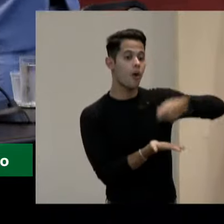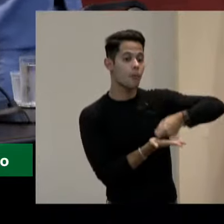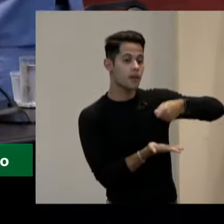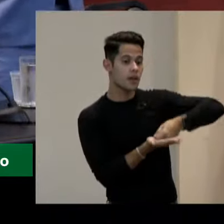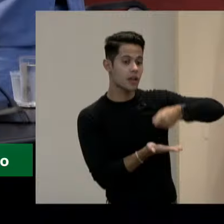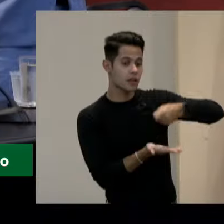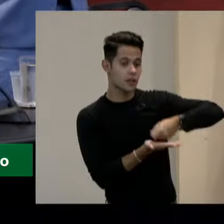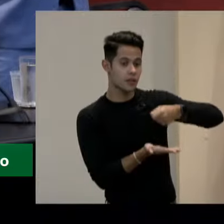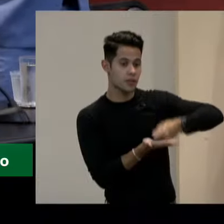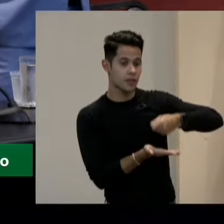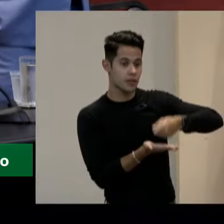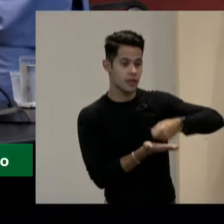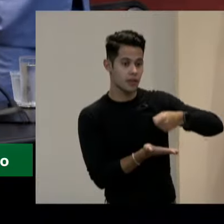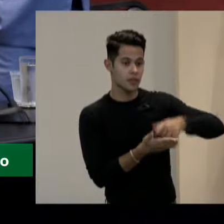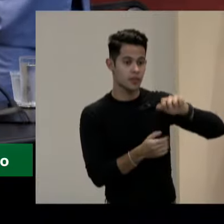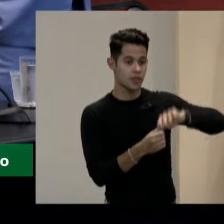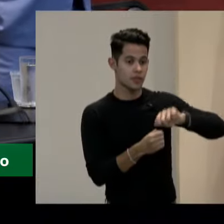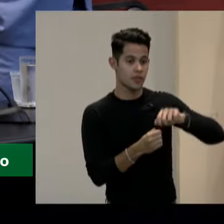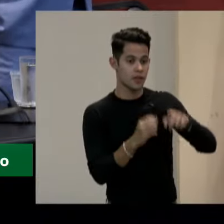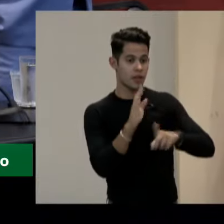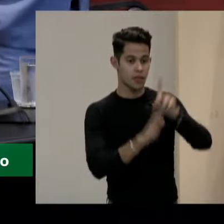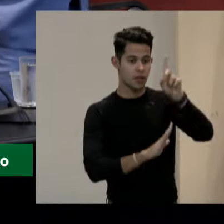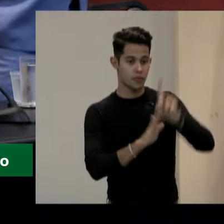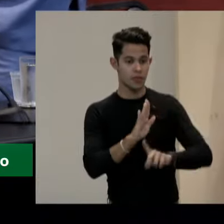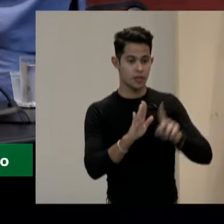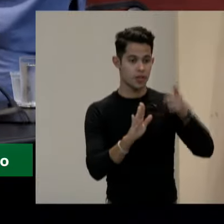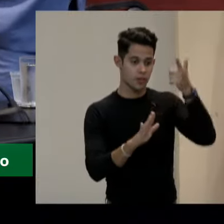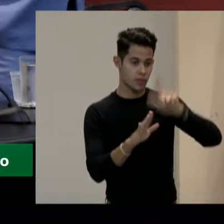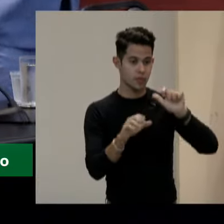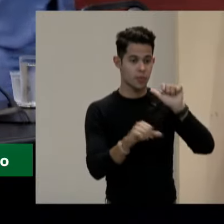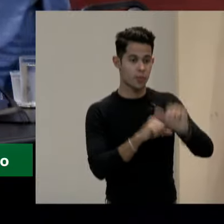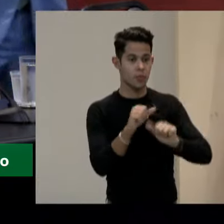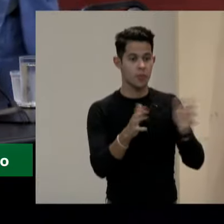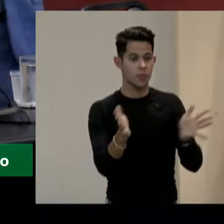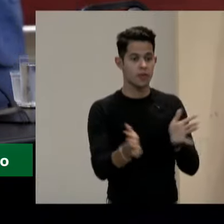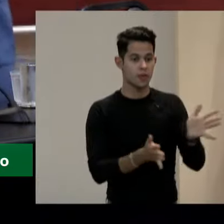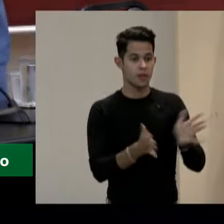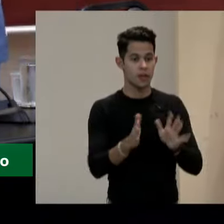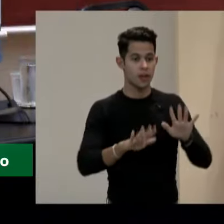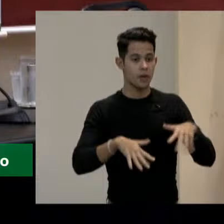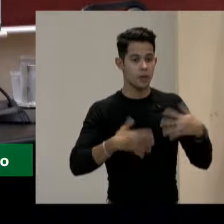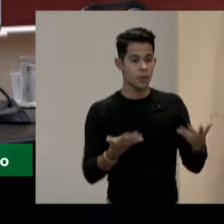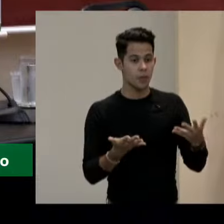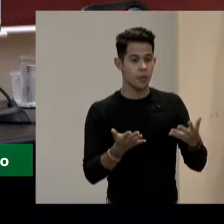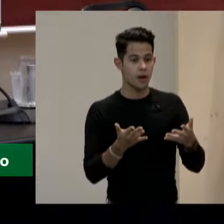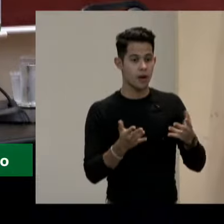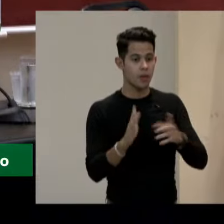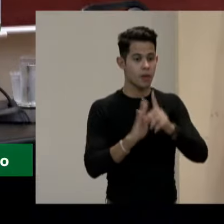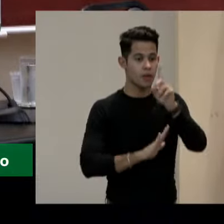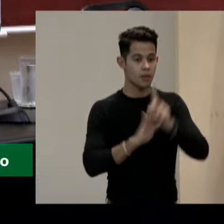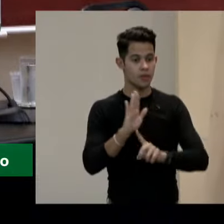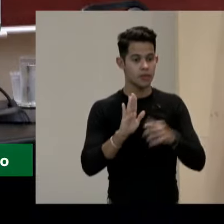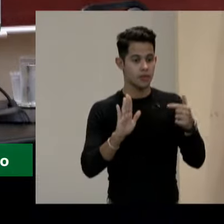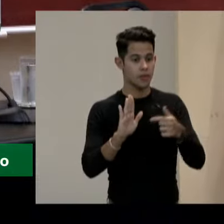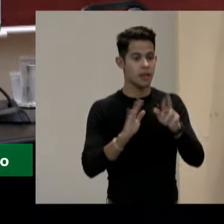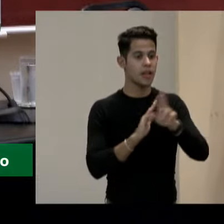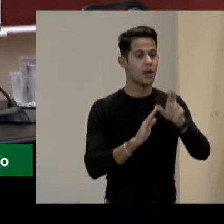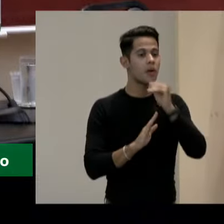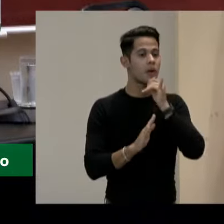que esse direito se torne acessível? Quais são esses direitos, Sebastião? Não é de forma